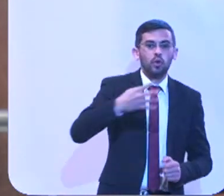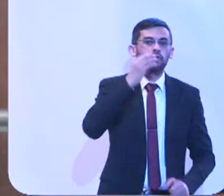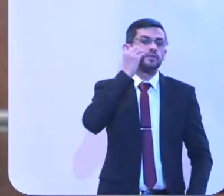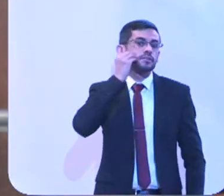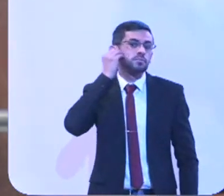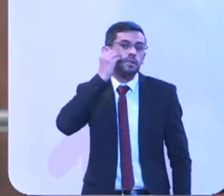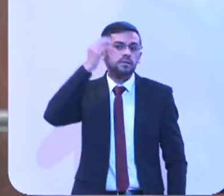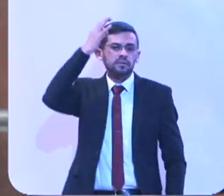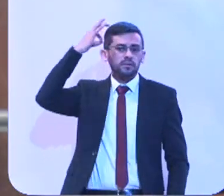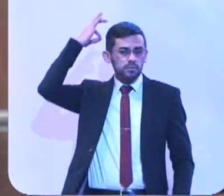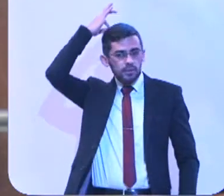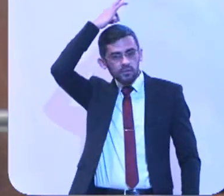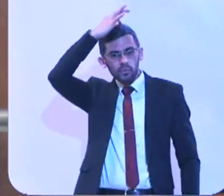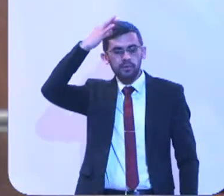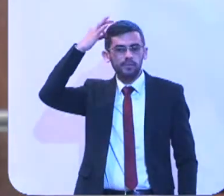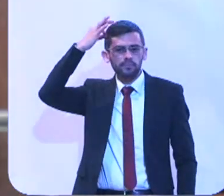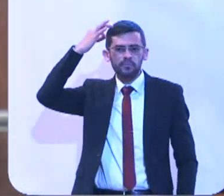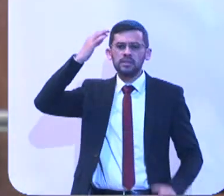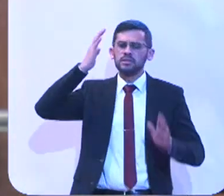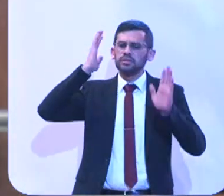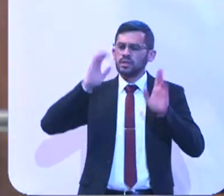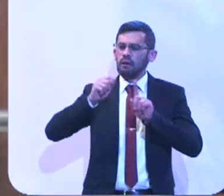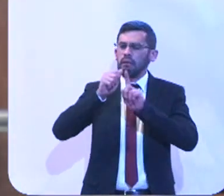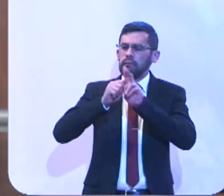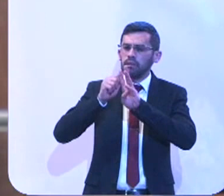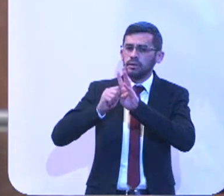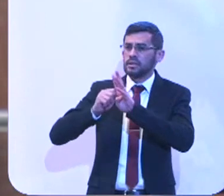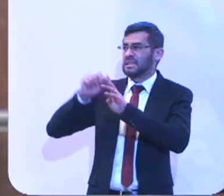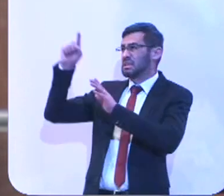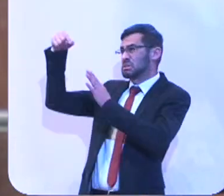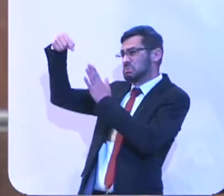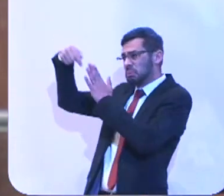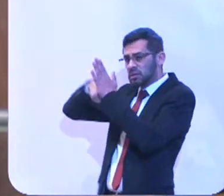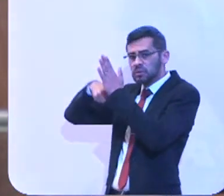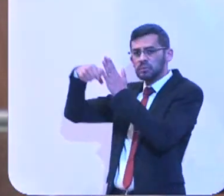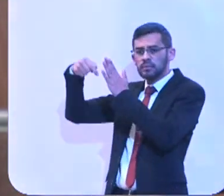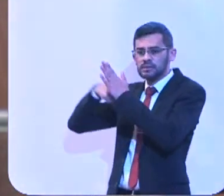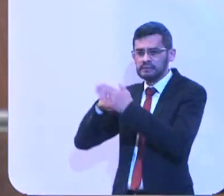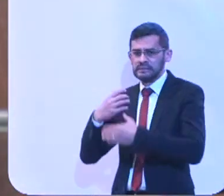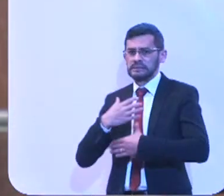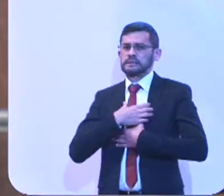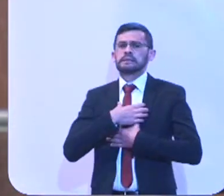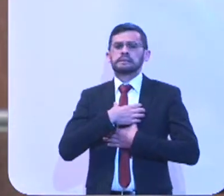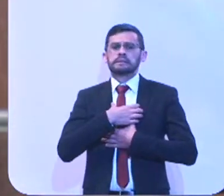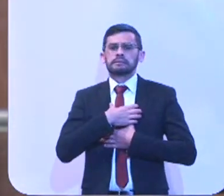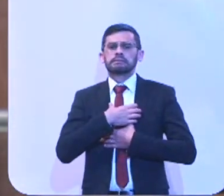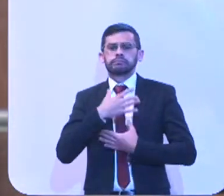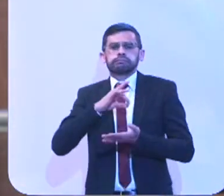Ultimamente Deus tem me feito perguntas que me incomodam.